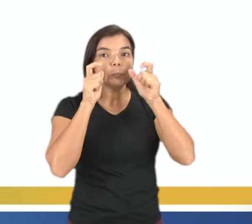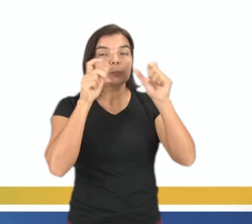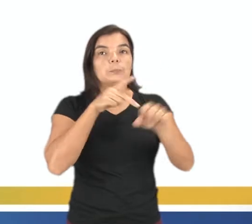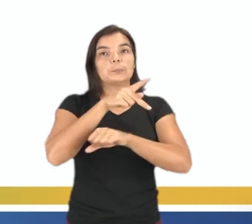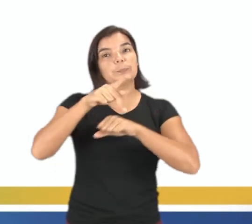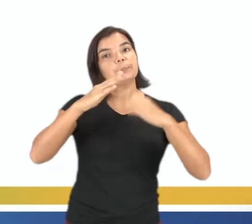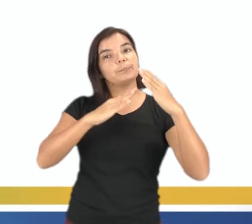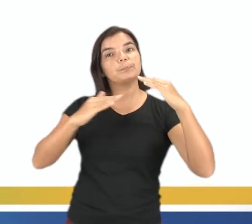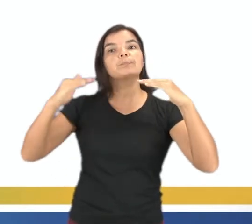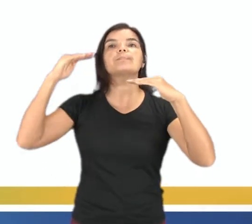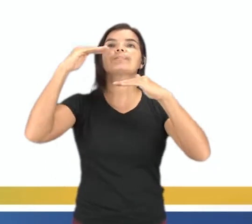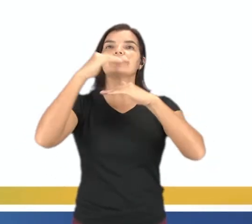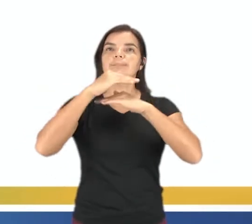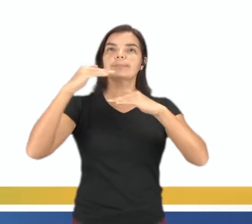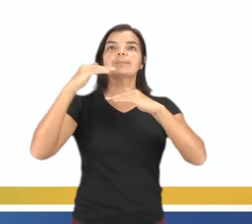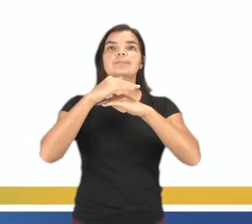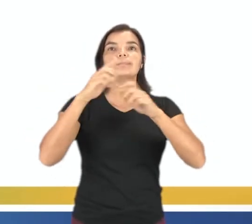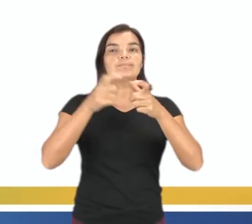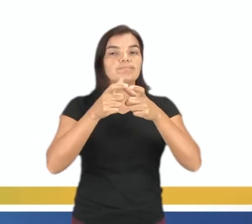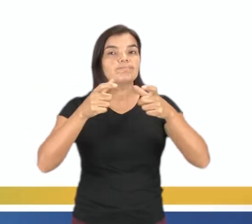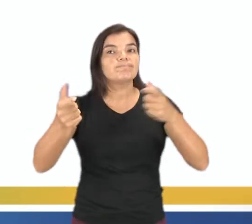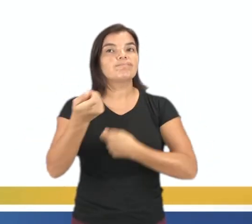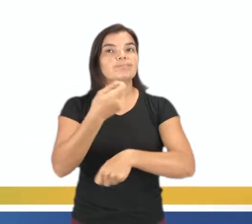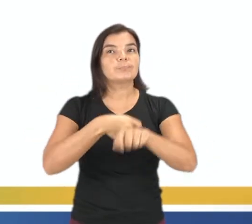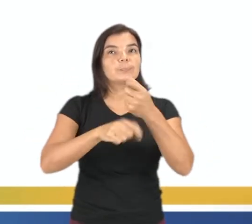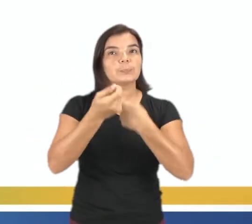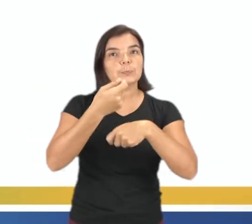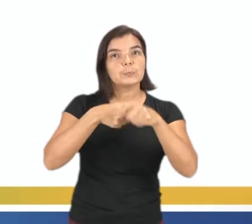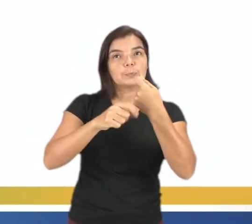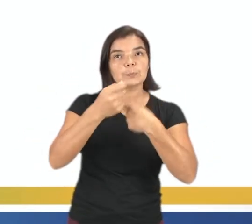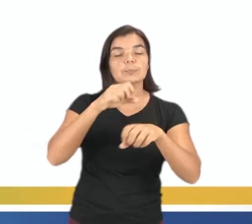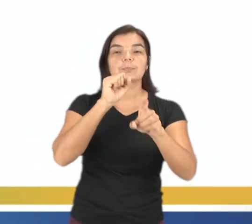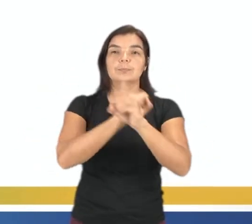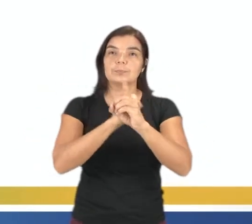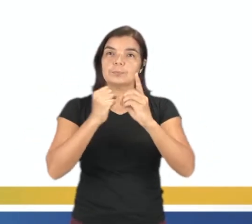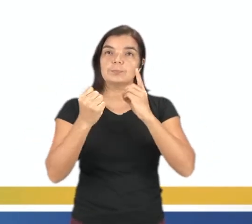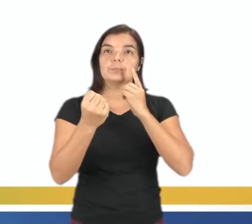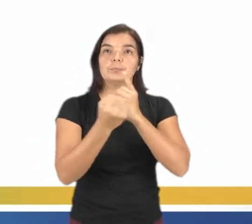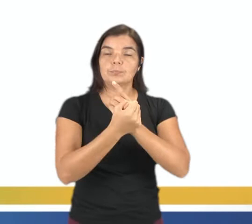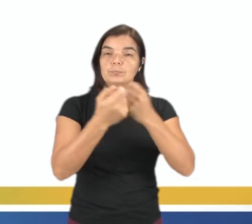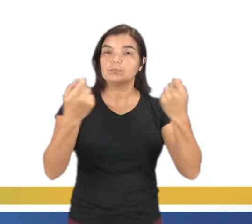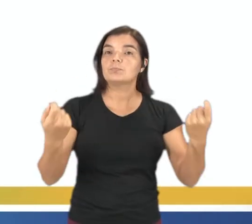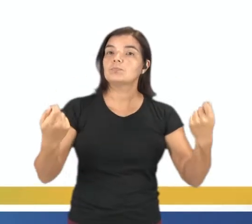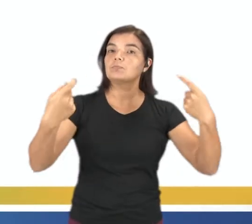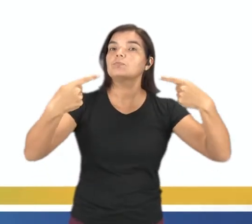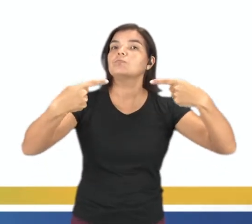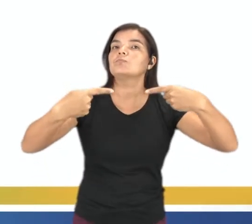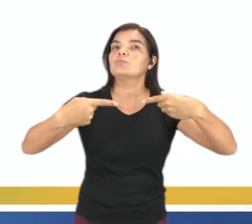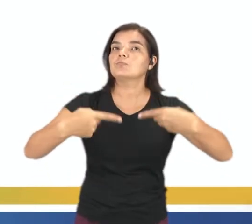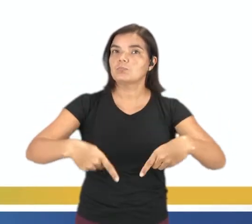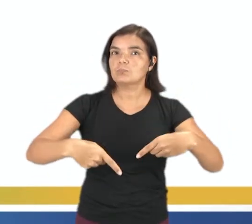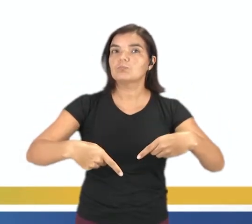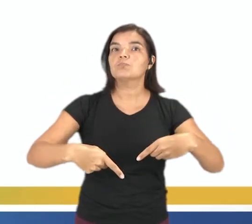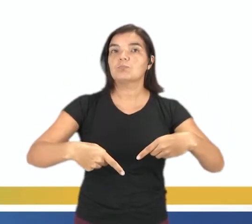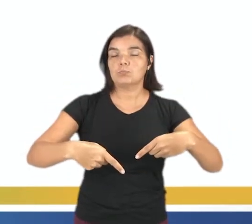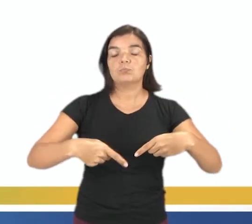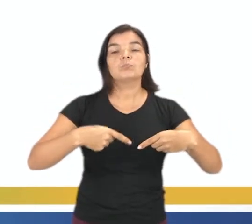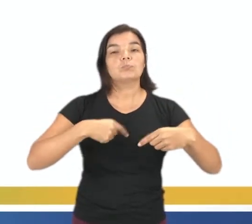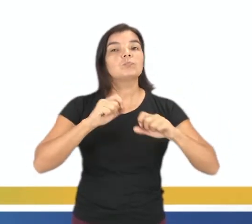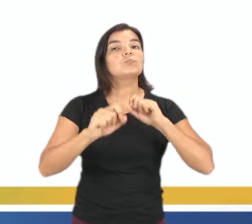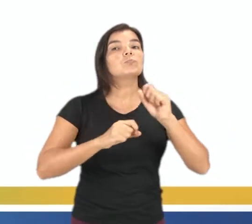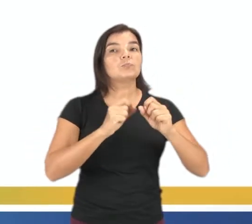dos países subdesenvolvidos que estão crescendo economicamente e socialmente e disputam